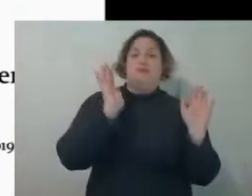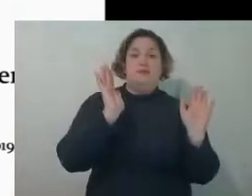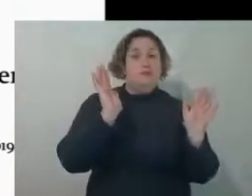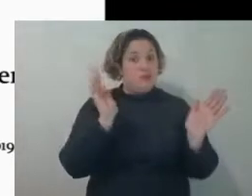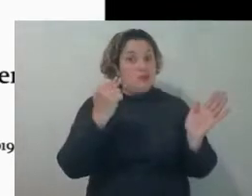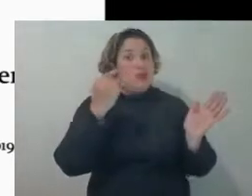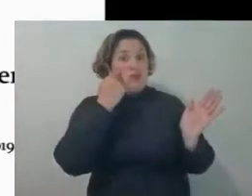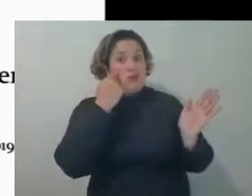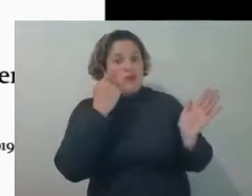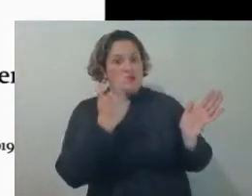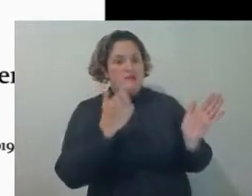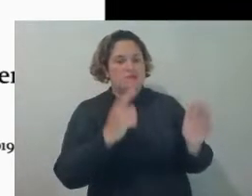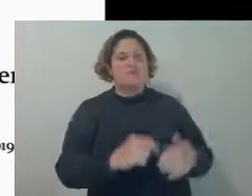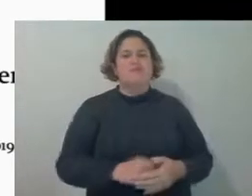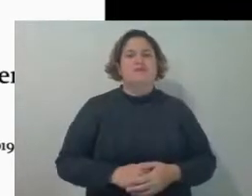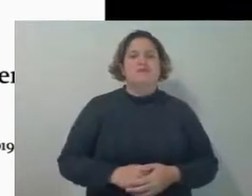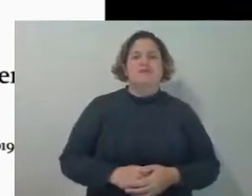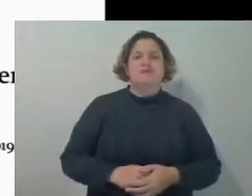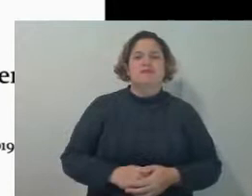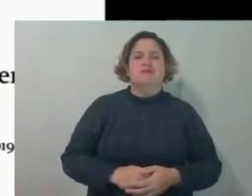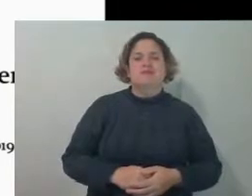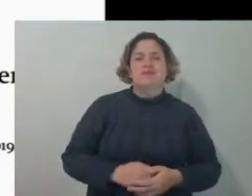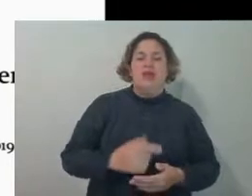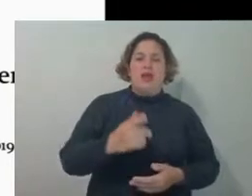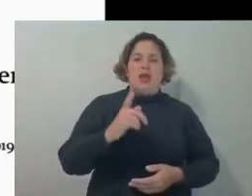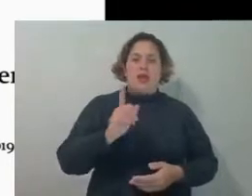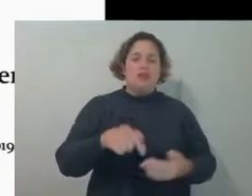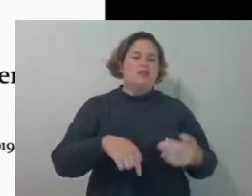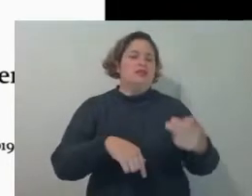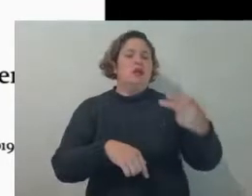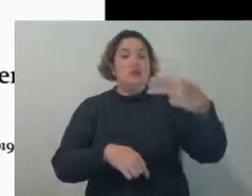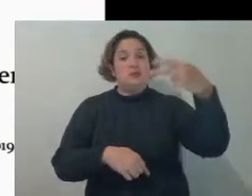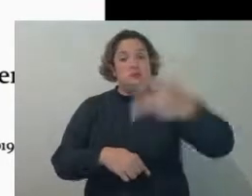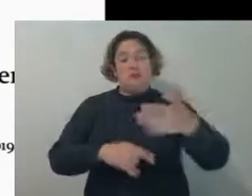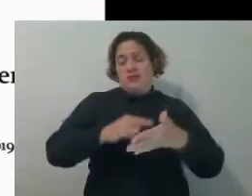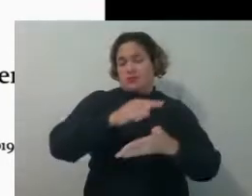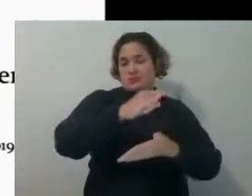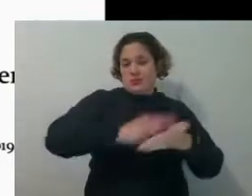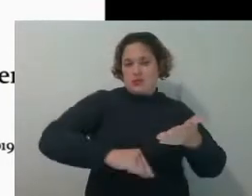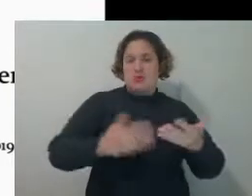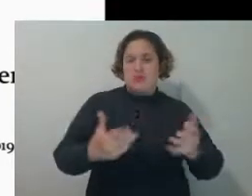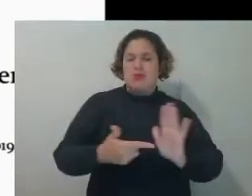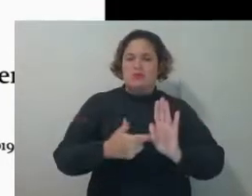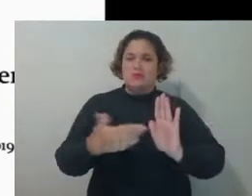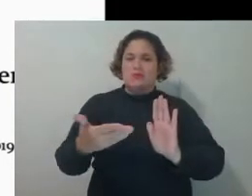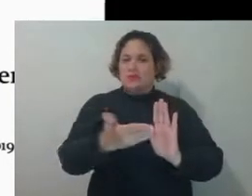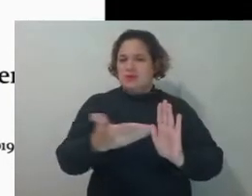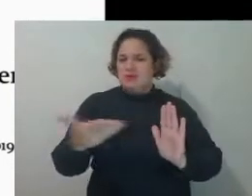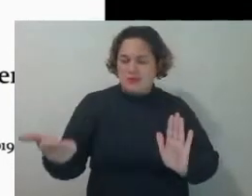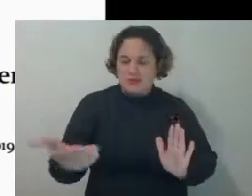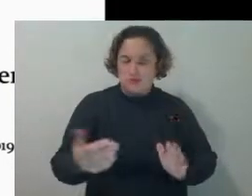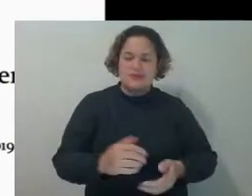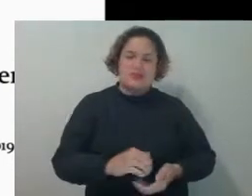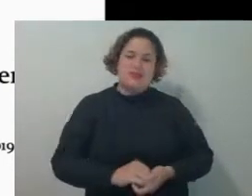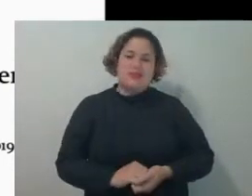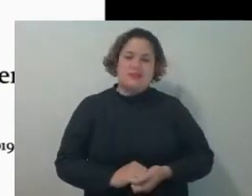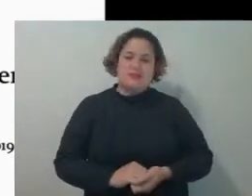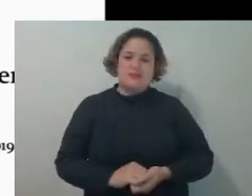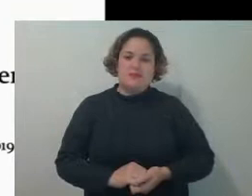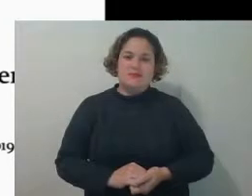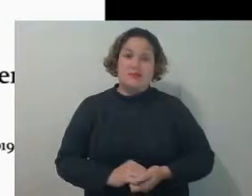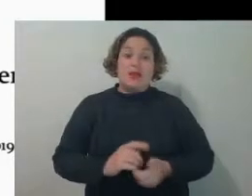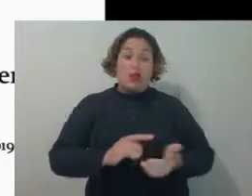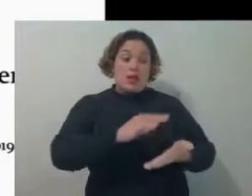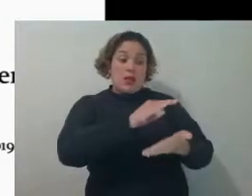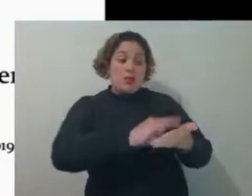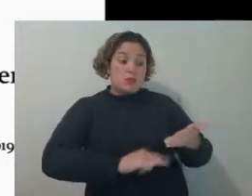Então, pessoal, esse, né, foi o outro protocolo que eu queria mostrar para vocês, que é um